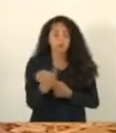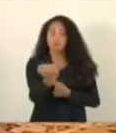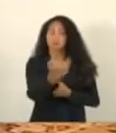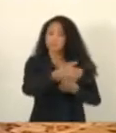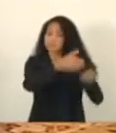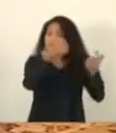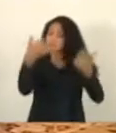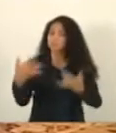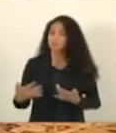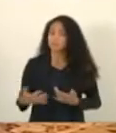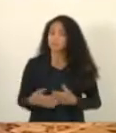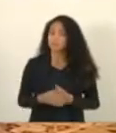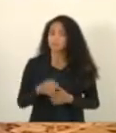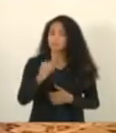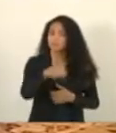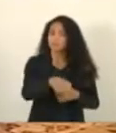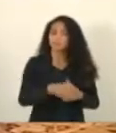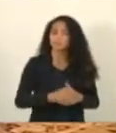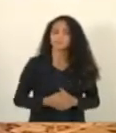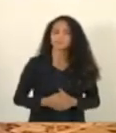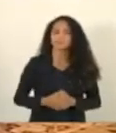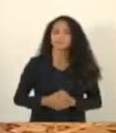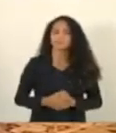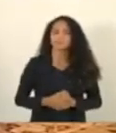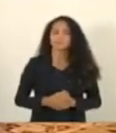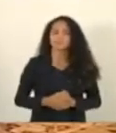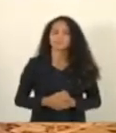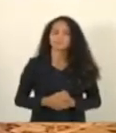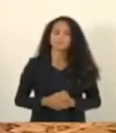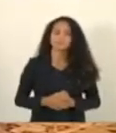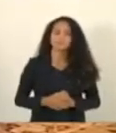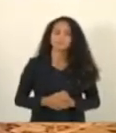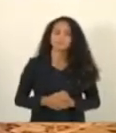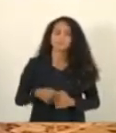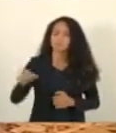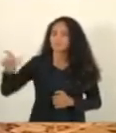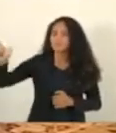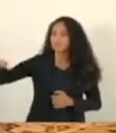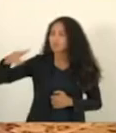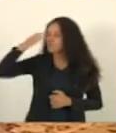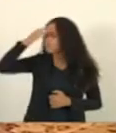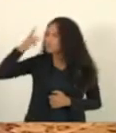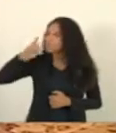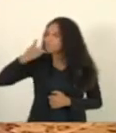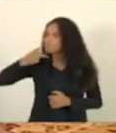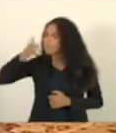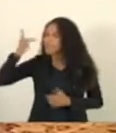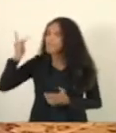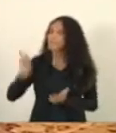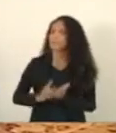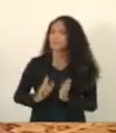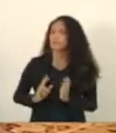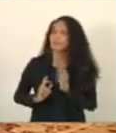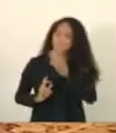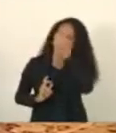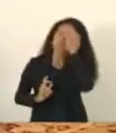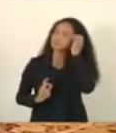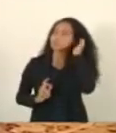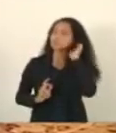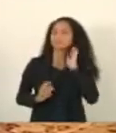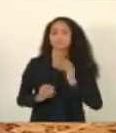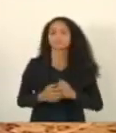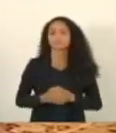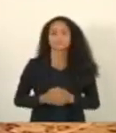respeitosamente, você se desse ao luxo de falar a verdade, governador. Não há uma